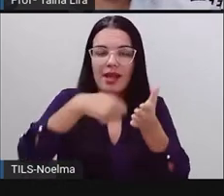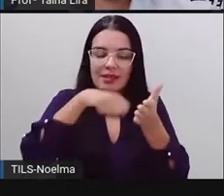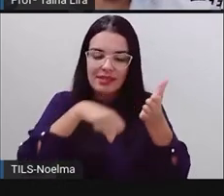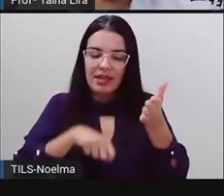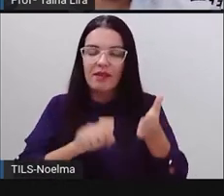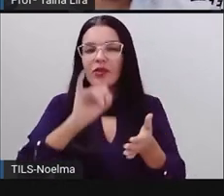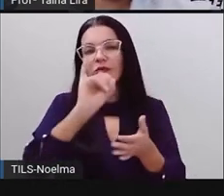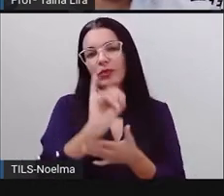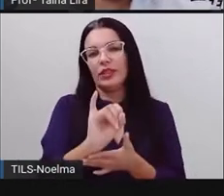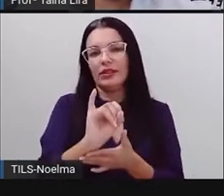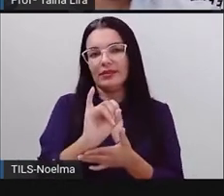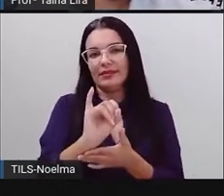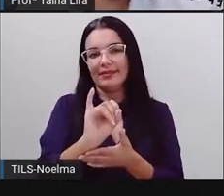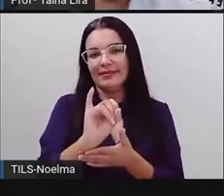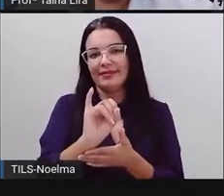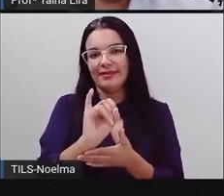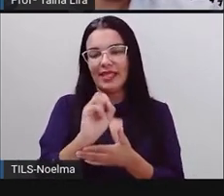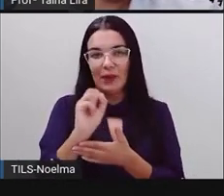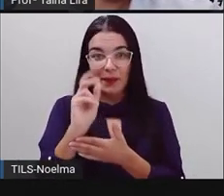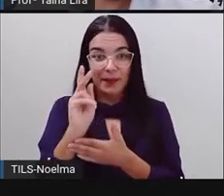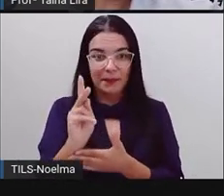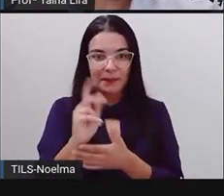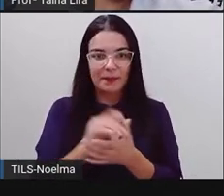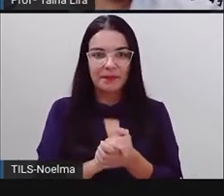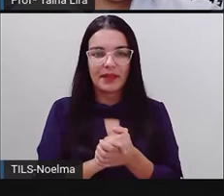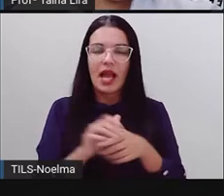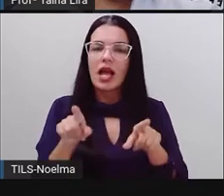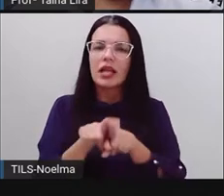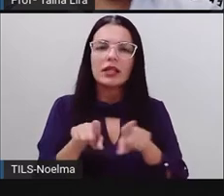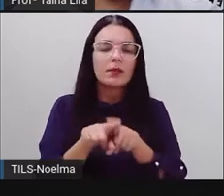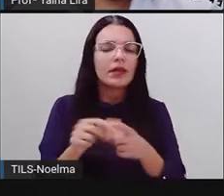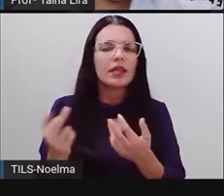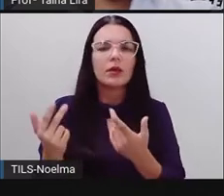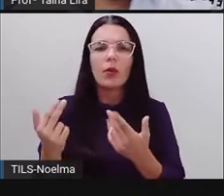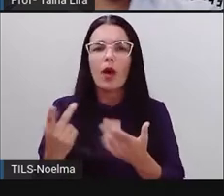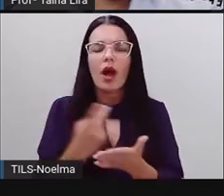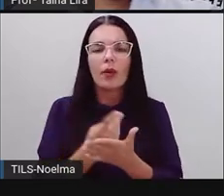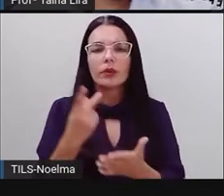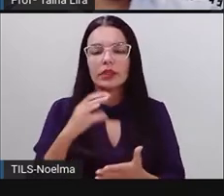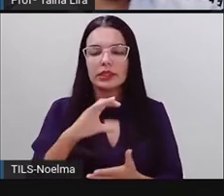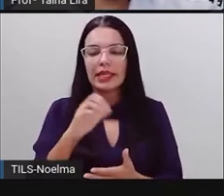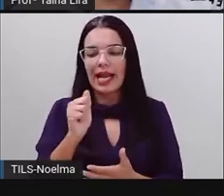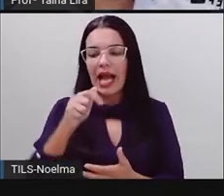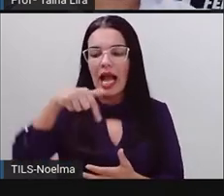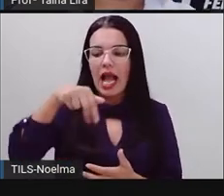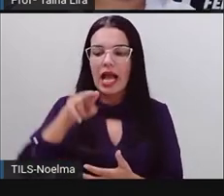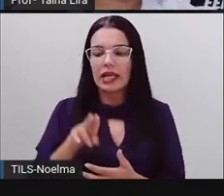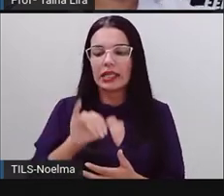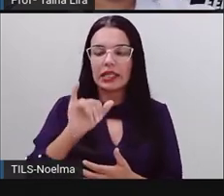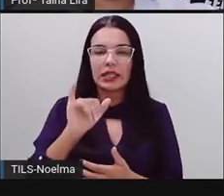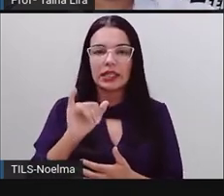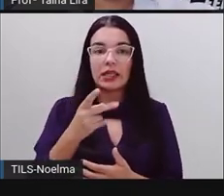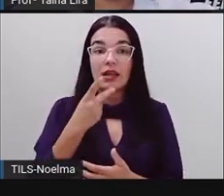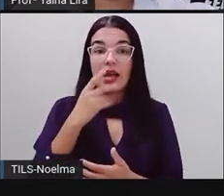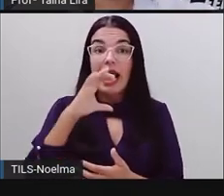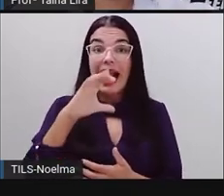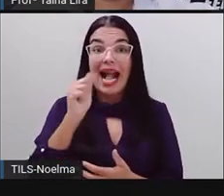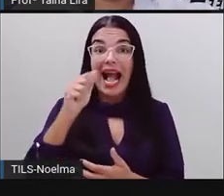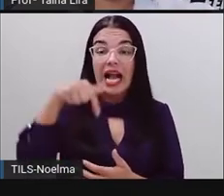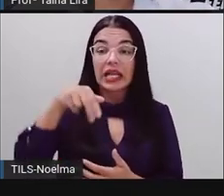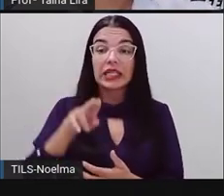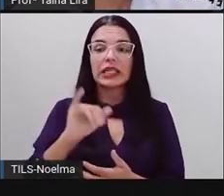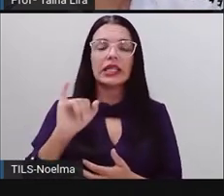escrevo com e tá bom a mesma coisa que é na palavra caqui Então vamos para um ser o